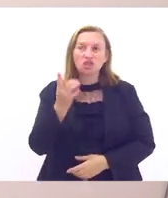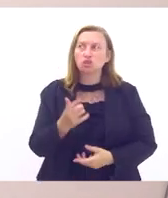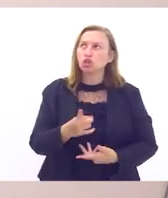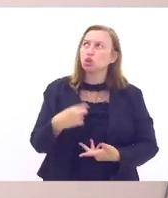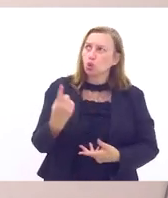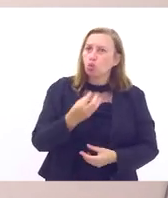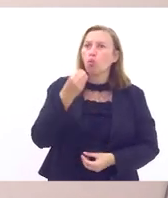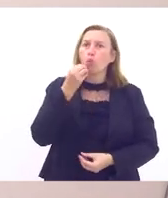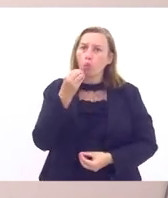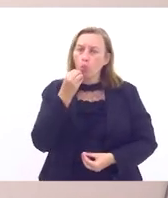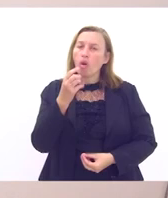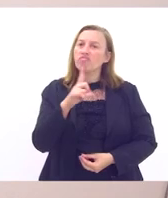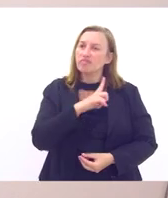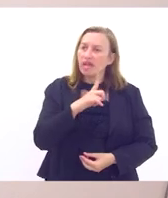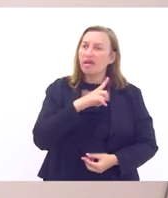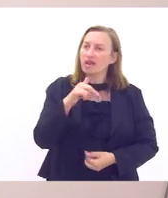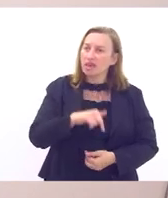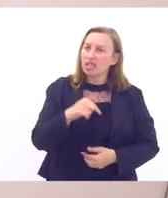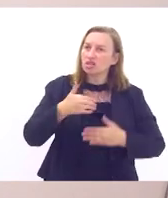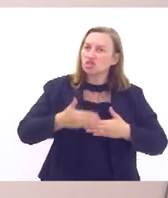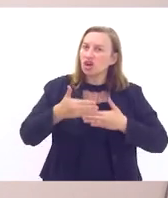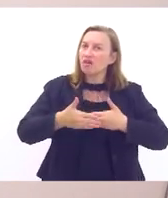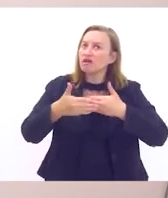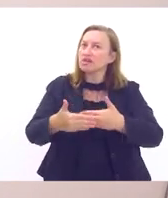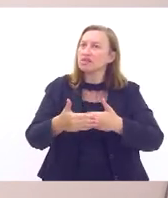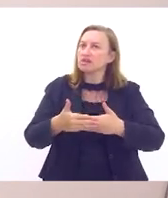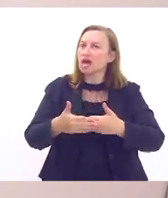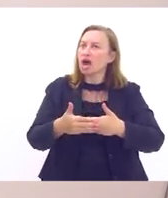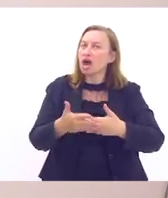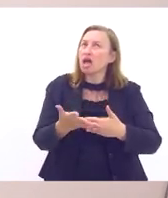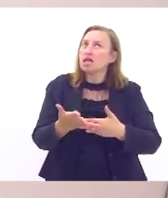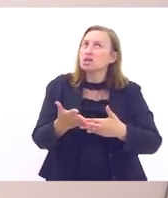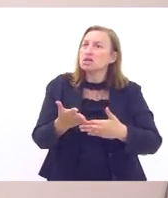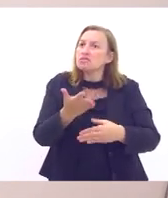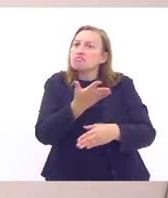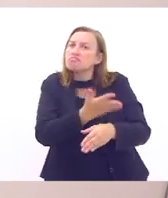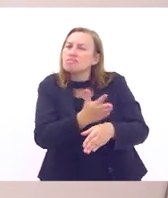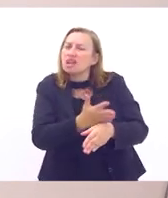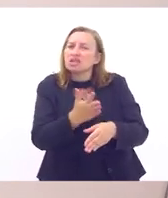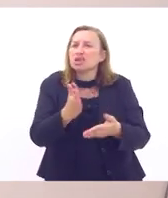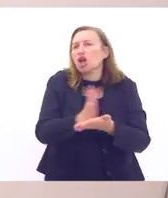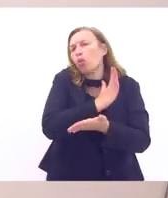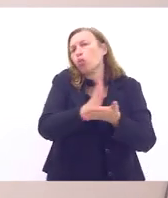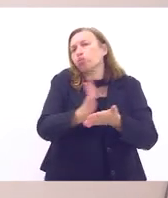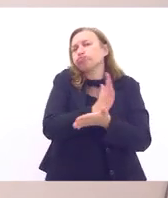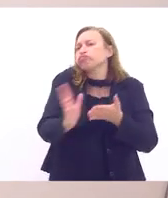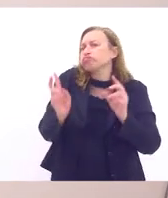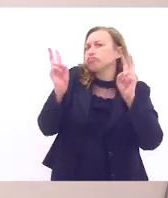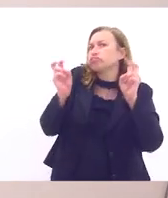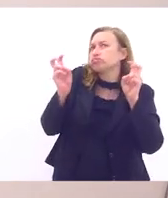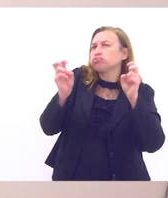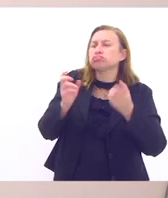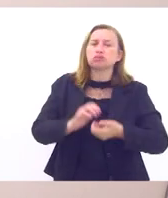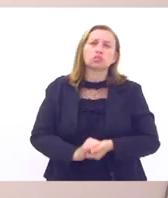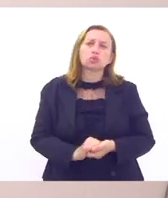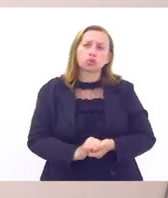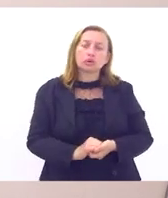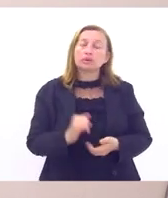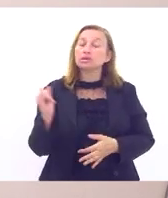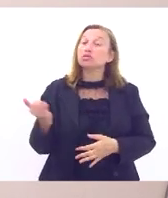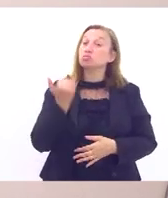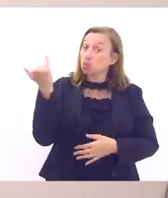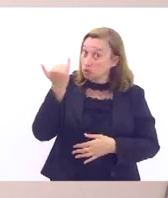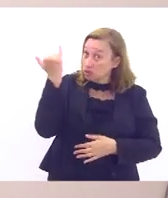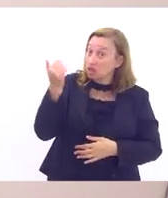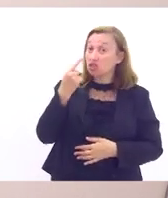tem a oportunidade aqui de avançar de uma maneira bastante prática em algumas questões que são tão importantes